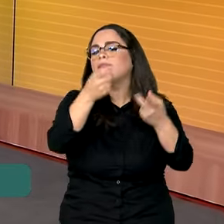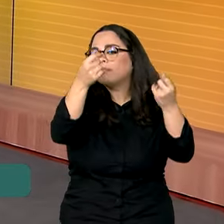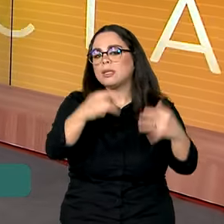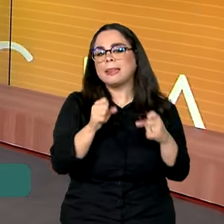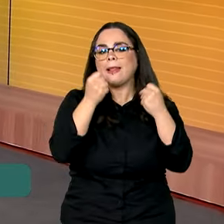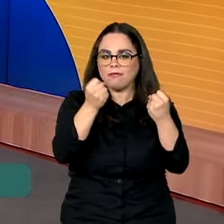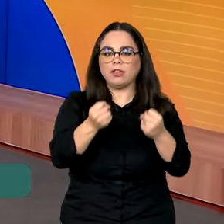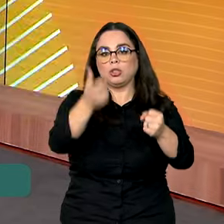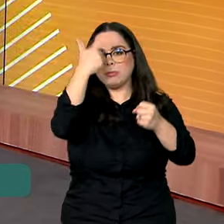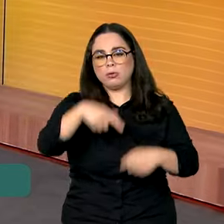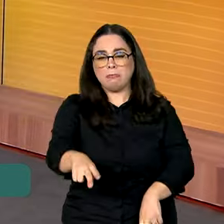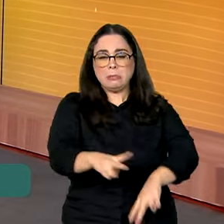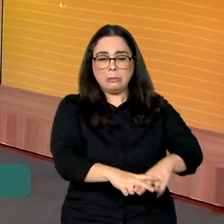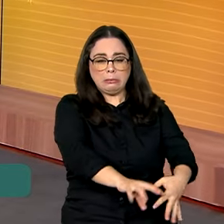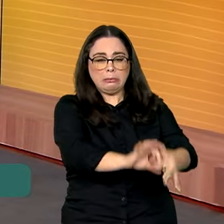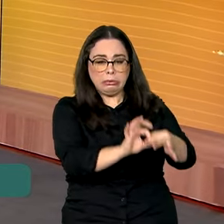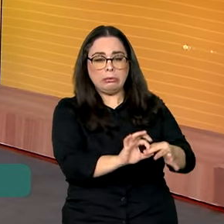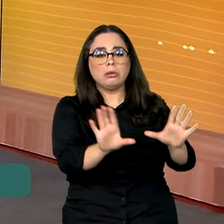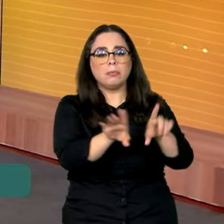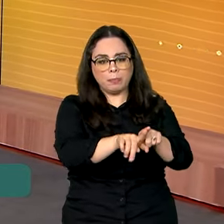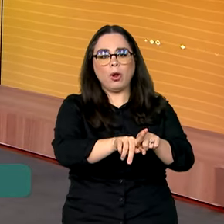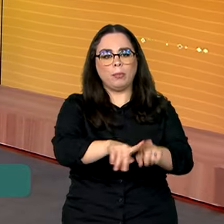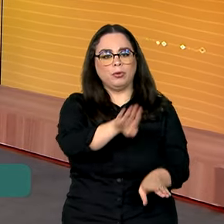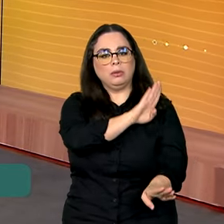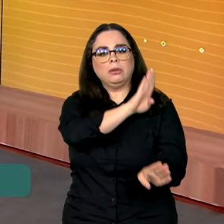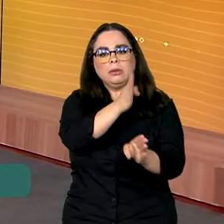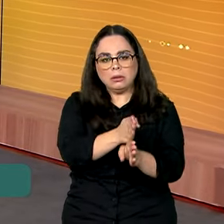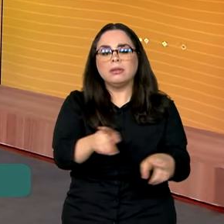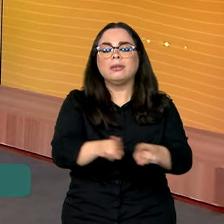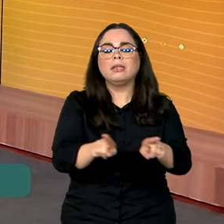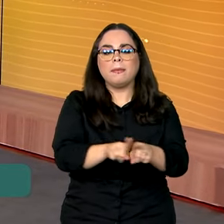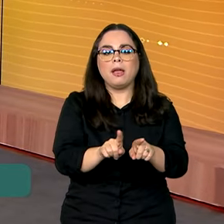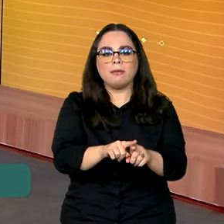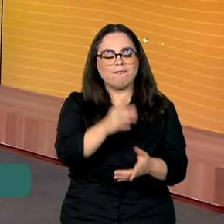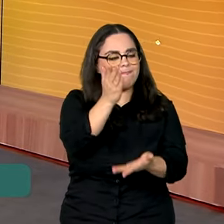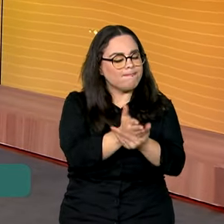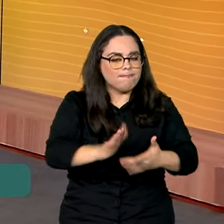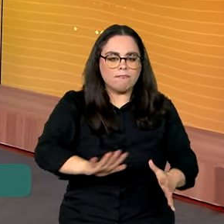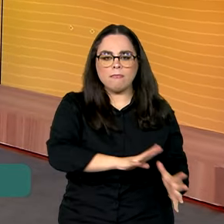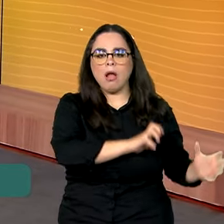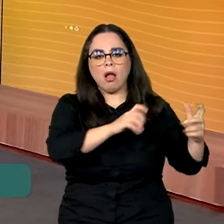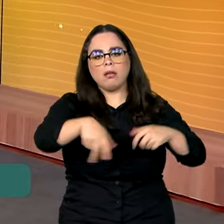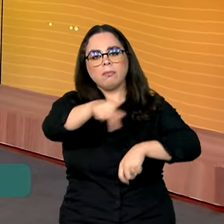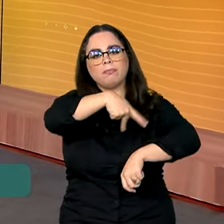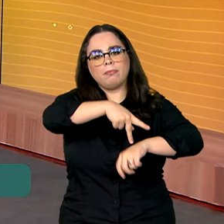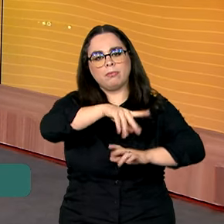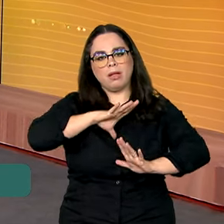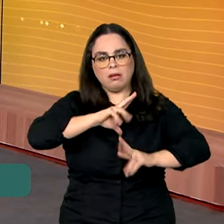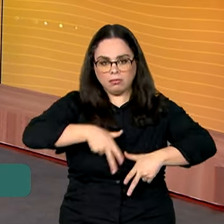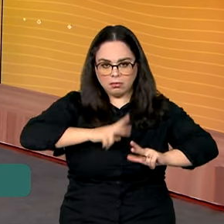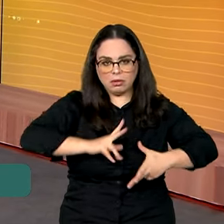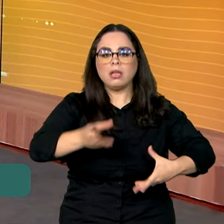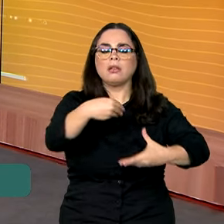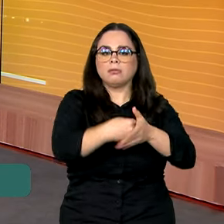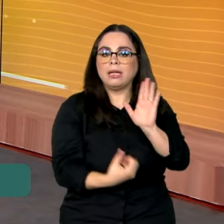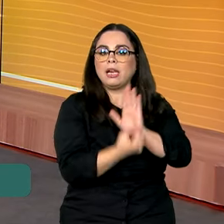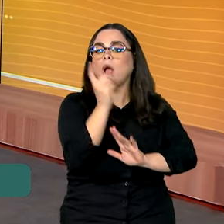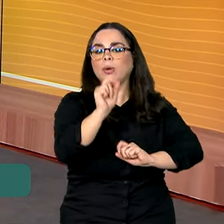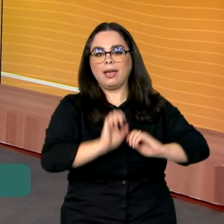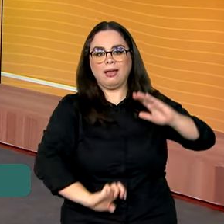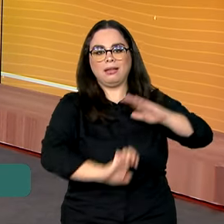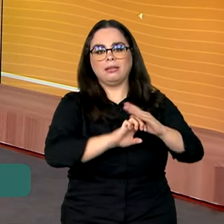dos reféns que estão nas mãos do Hamas e um cessar-fogo imediato por parte de Israel com a constituição de um